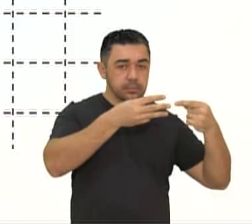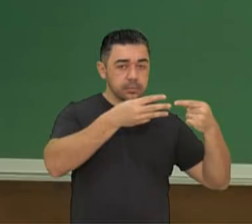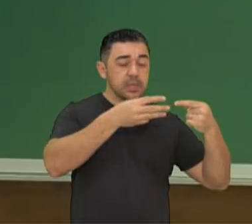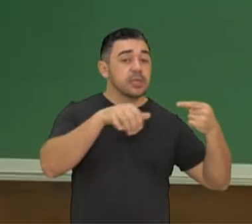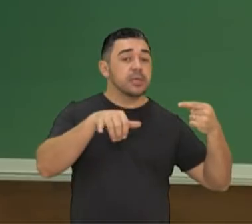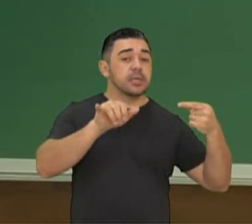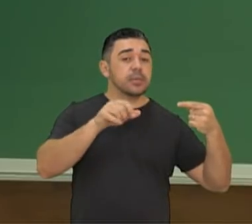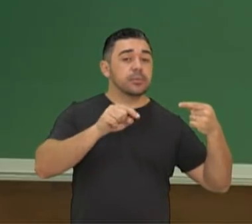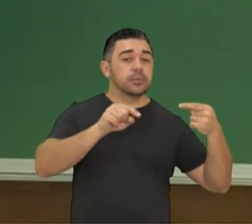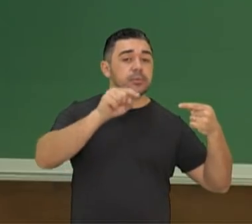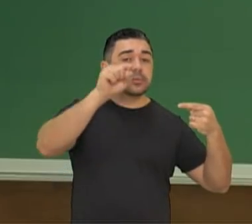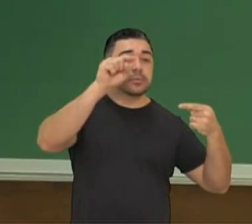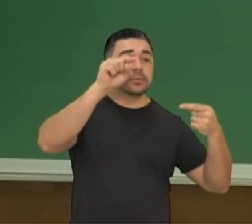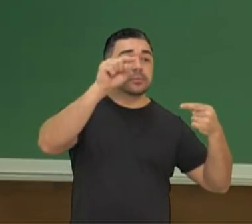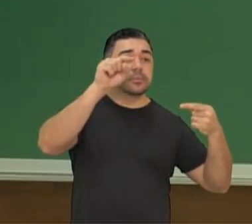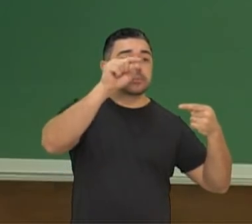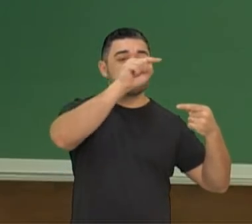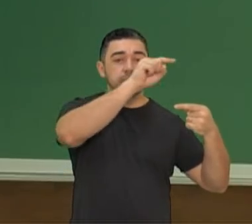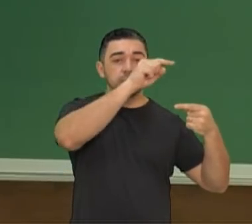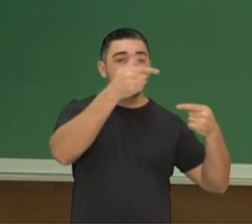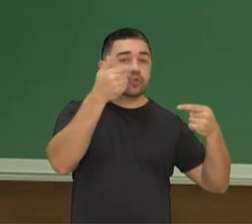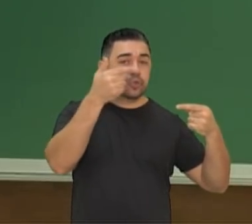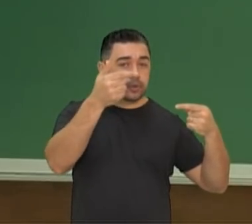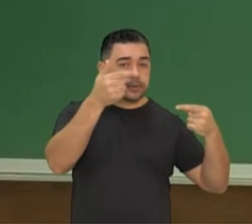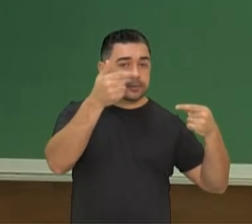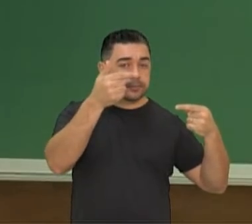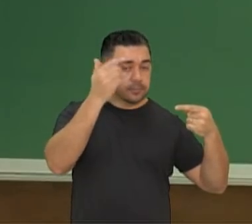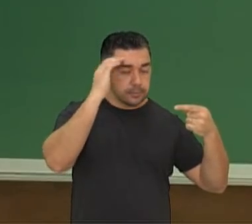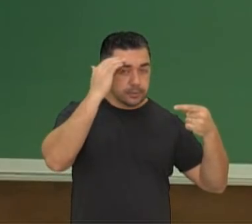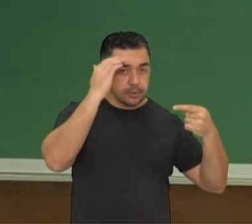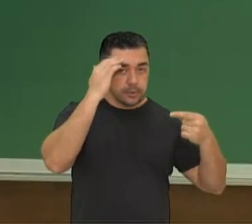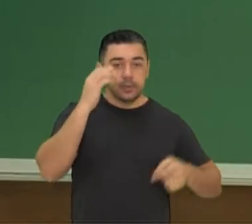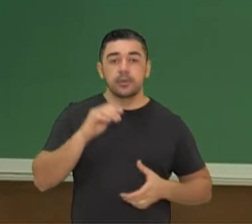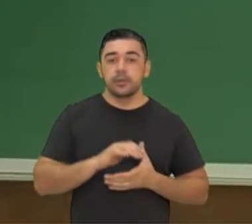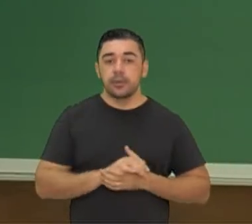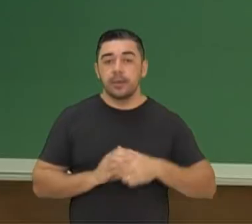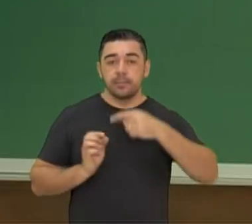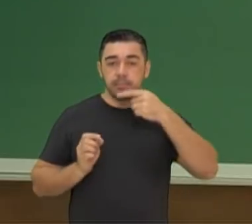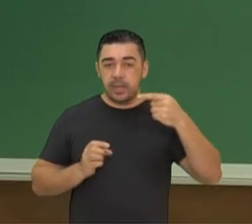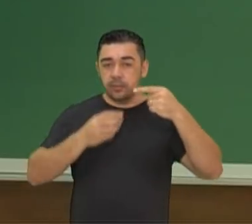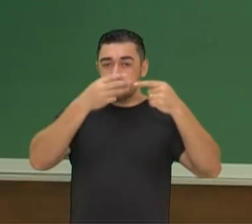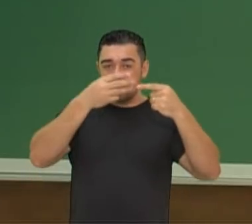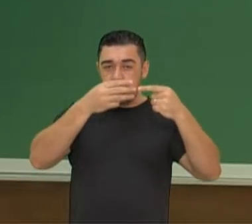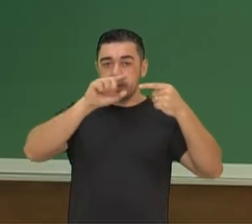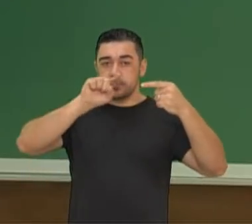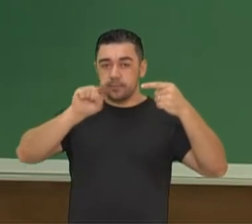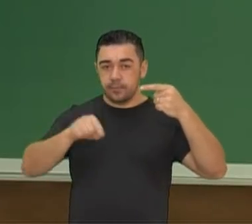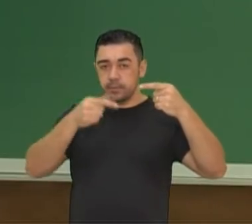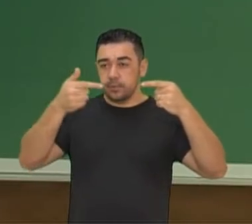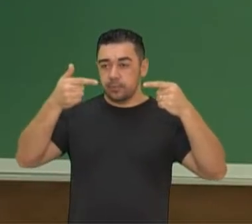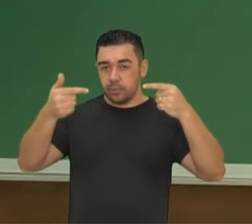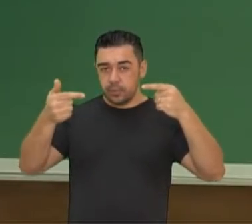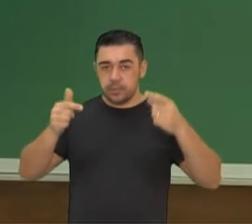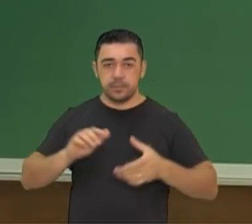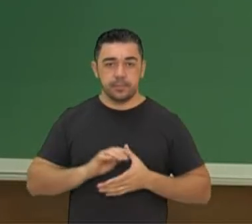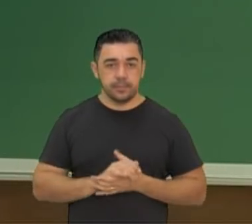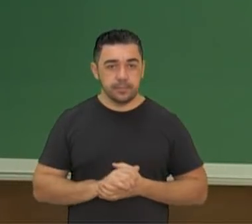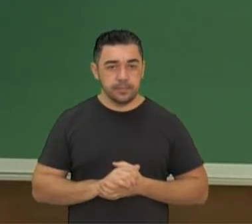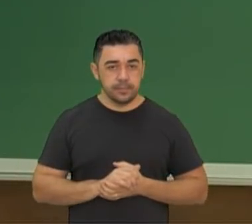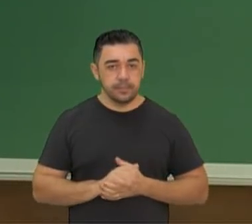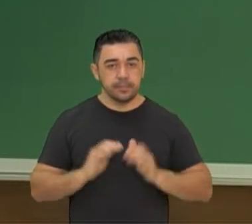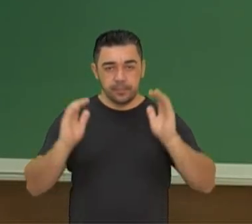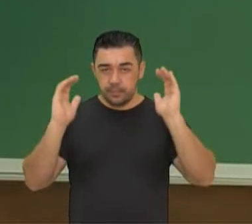no eixo Y? No 2. Então, a coordenada desse ponto é o quê? Menos 3 e 2.